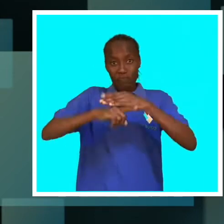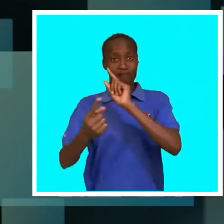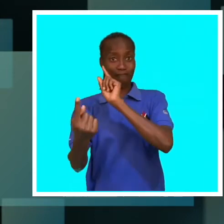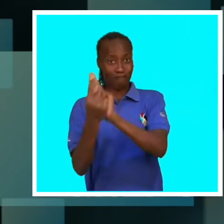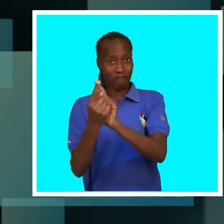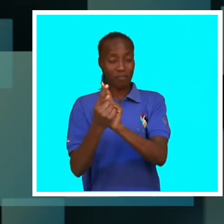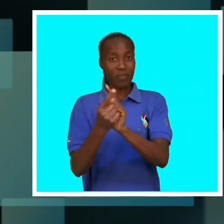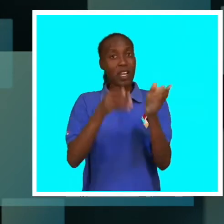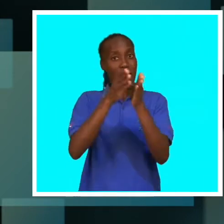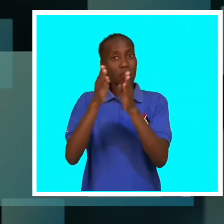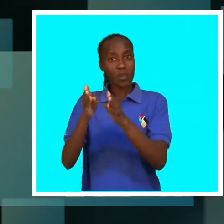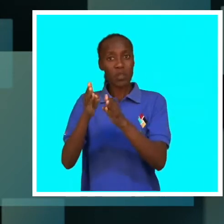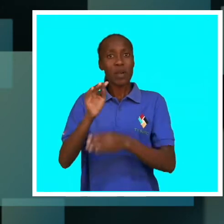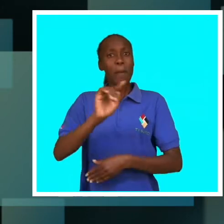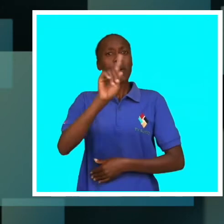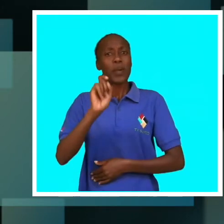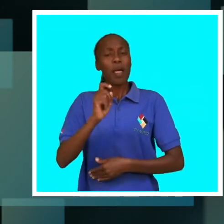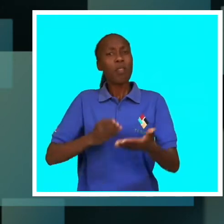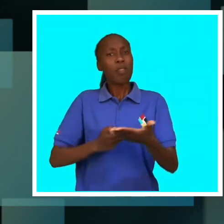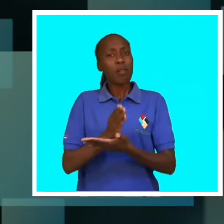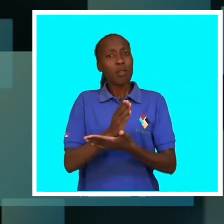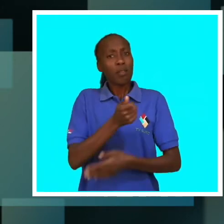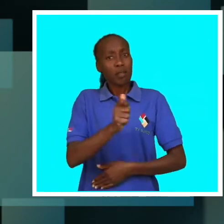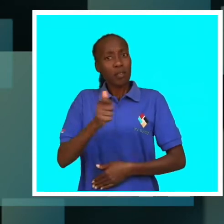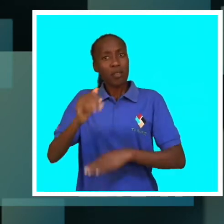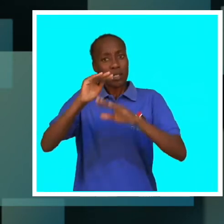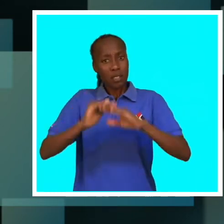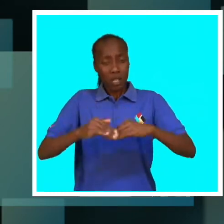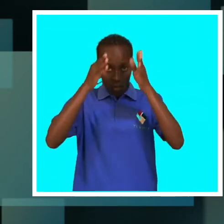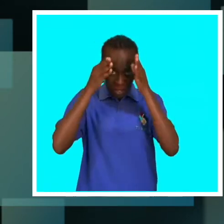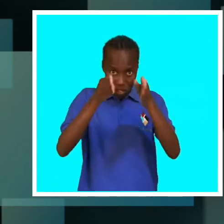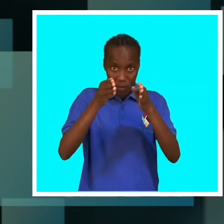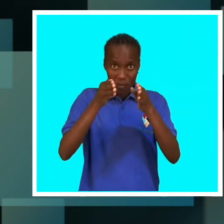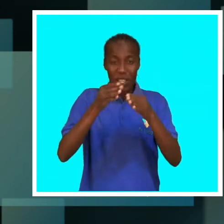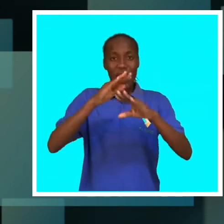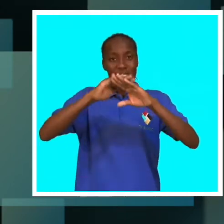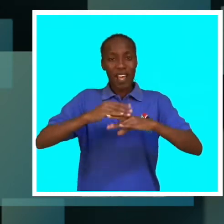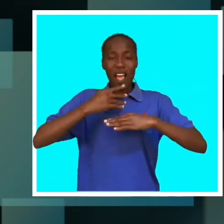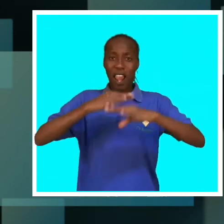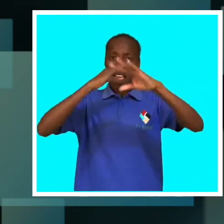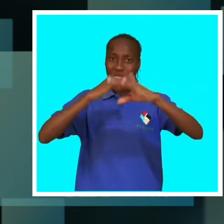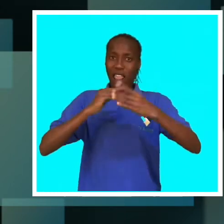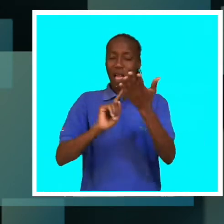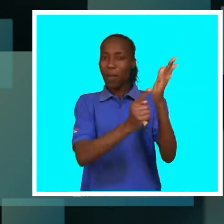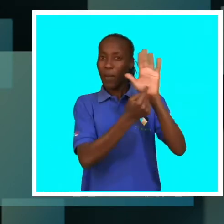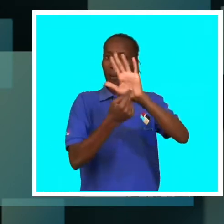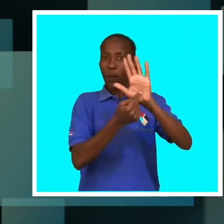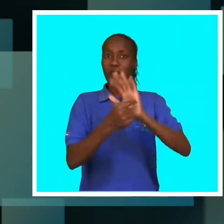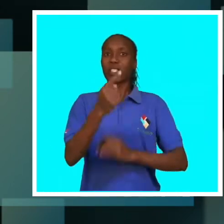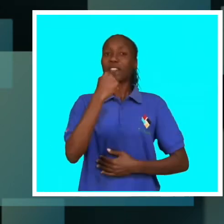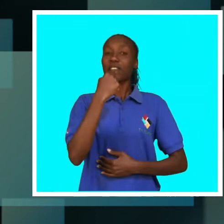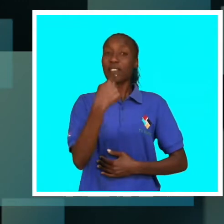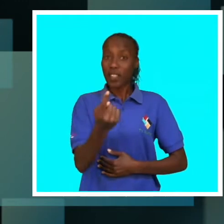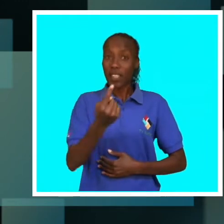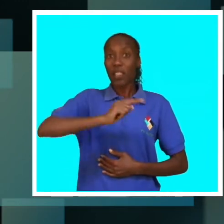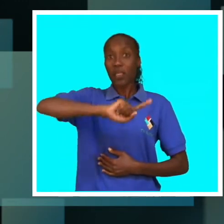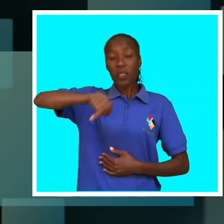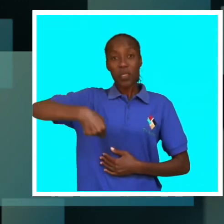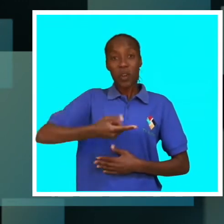a elas quais são os direitos que eles têm, estamos atentos, ali os cânticos deles já mostram, quando eles dizem